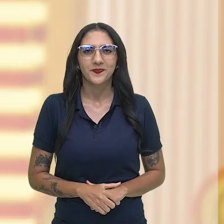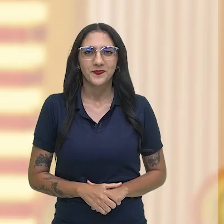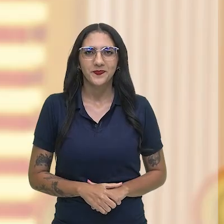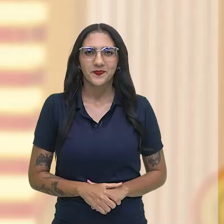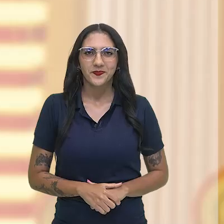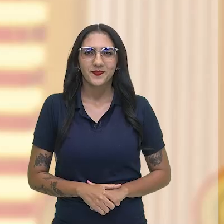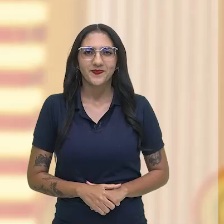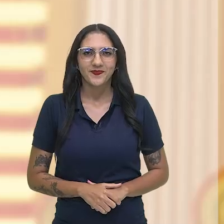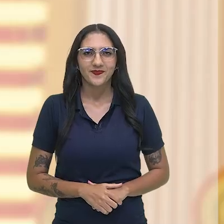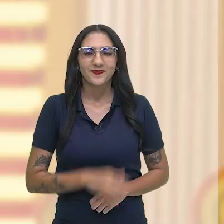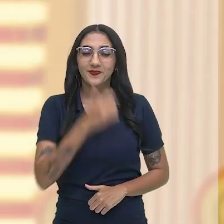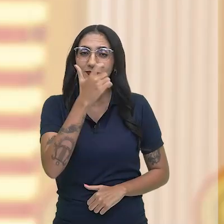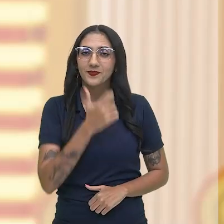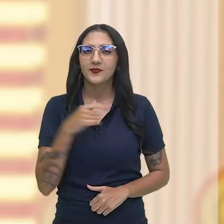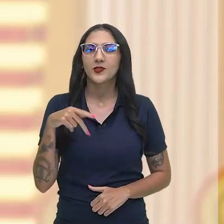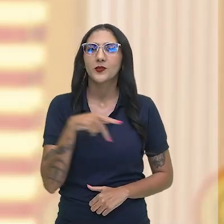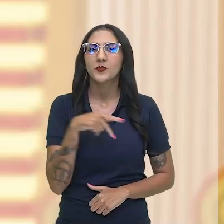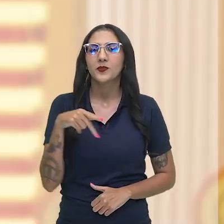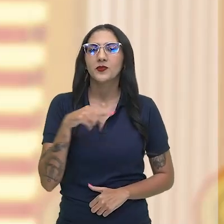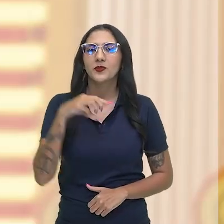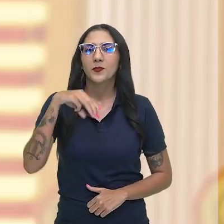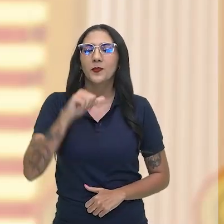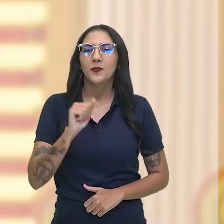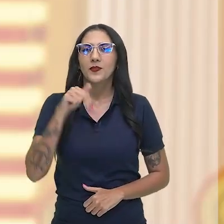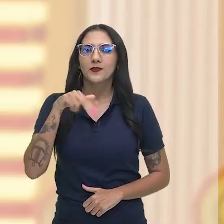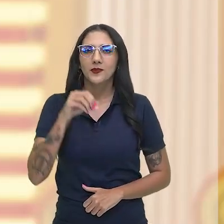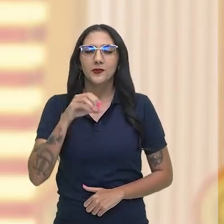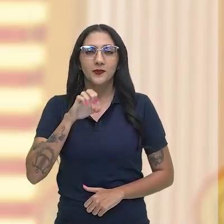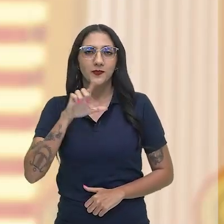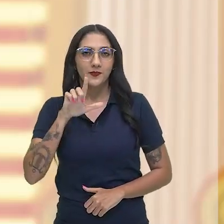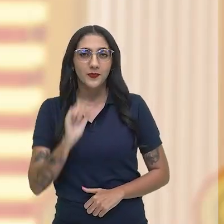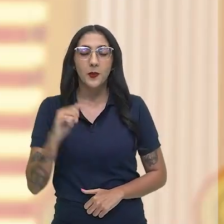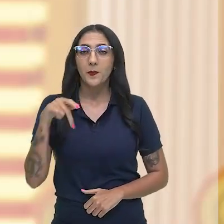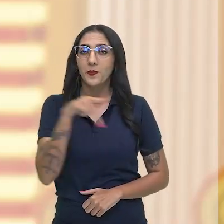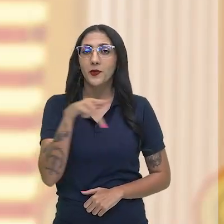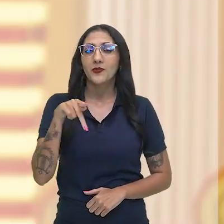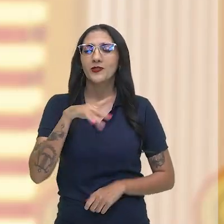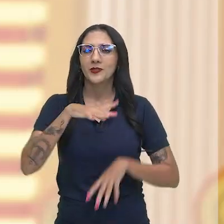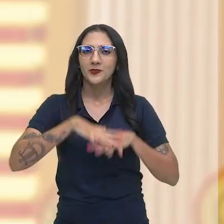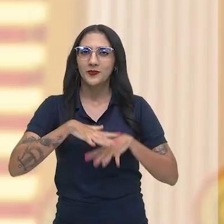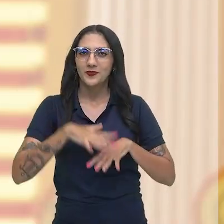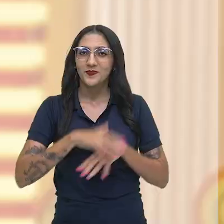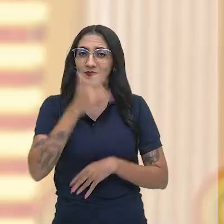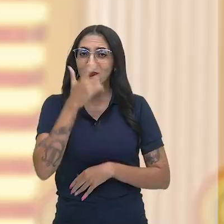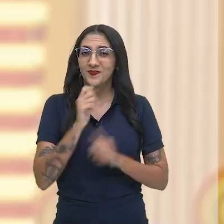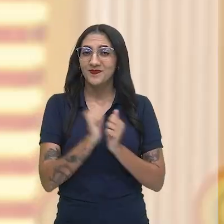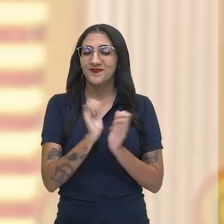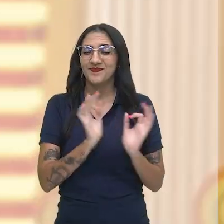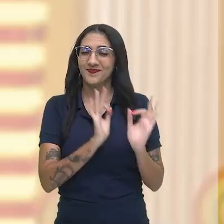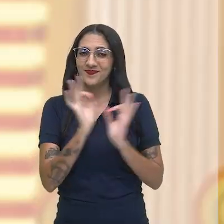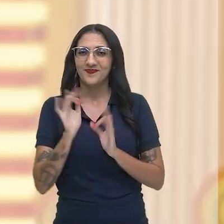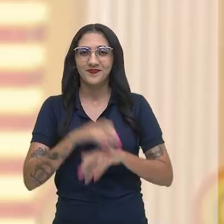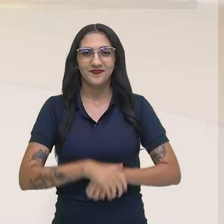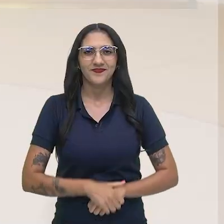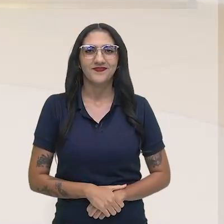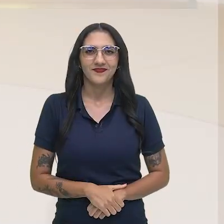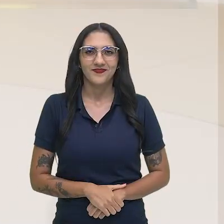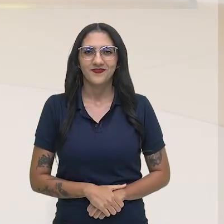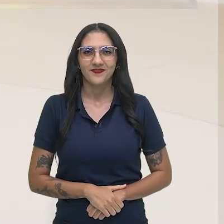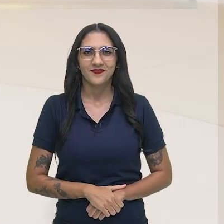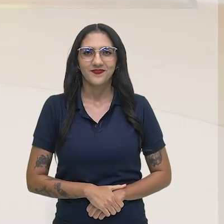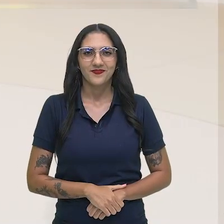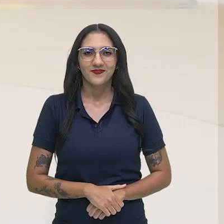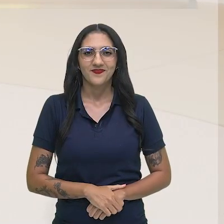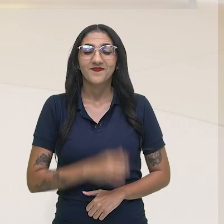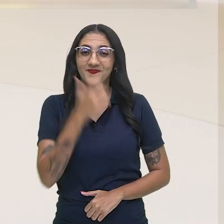tecnologias. Eu sou a professora Manuela Franco, de matemática, e estou aqui com vocês nessa missão.